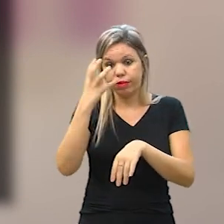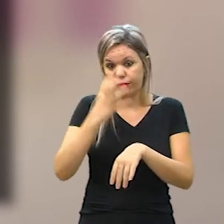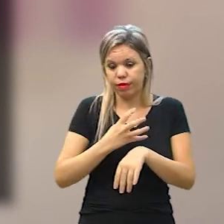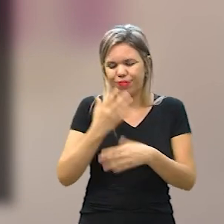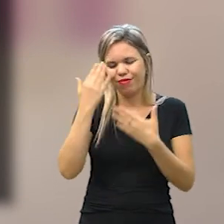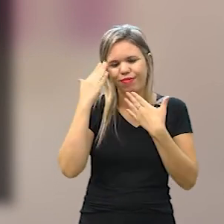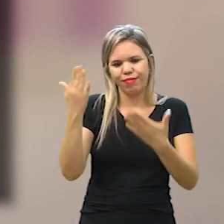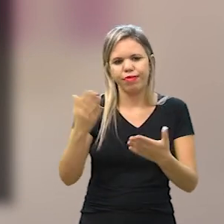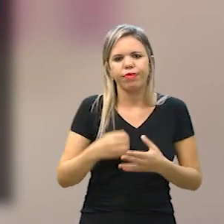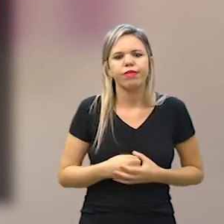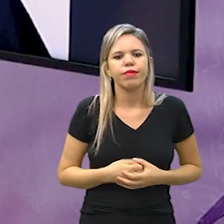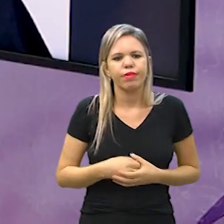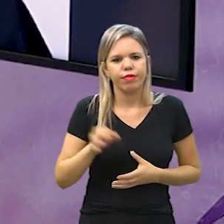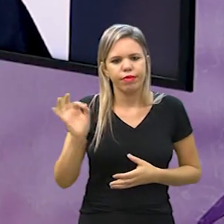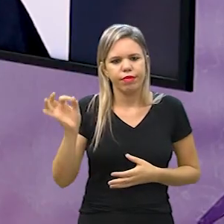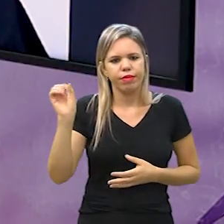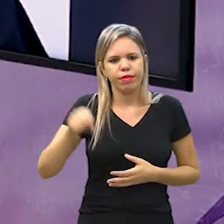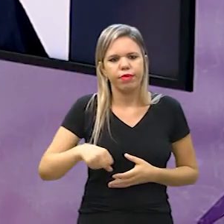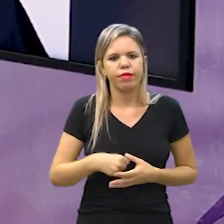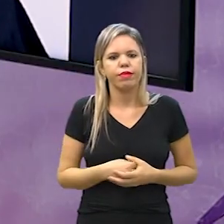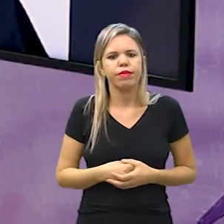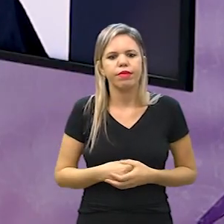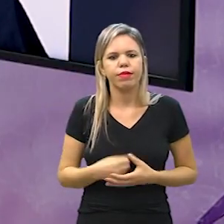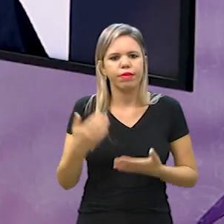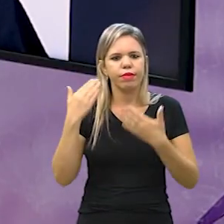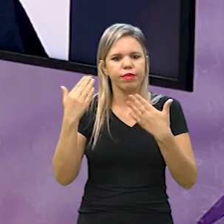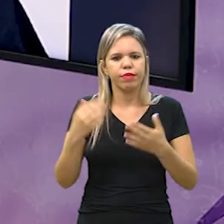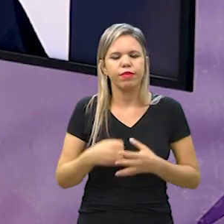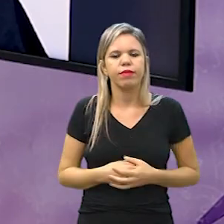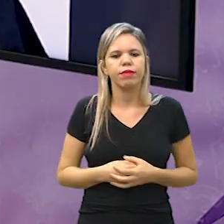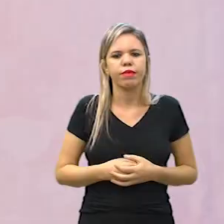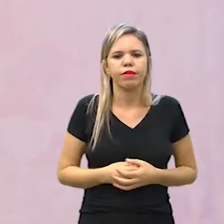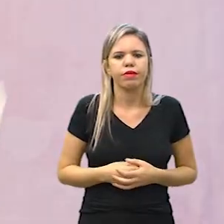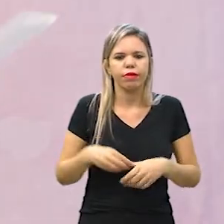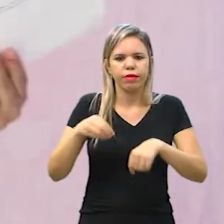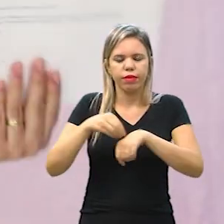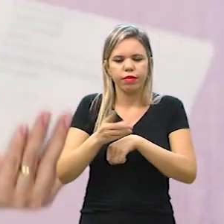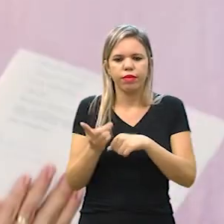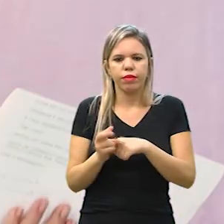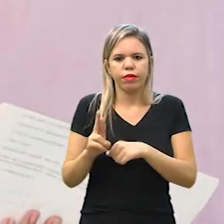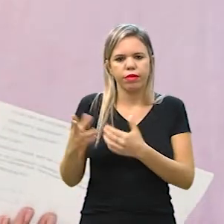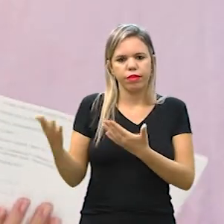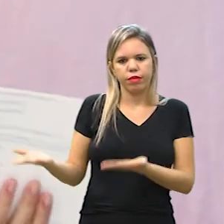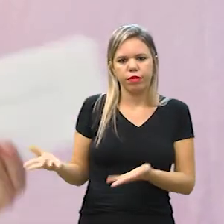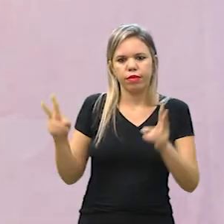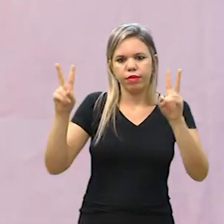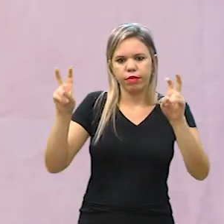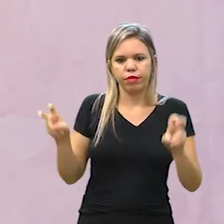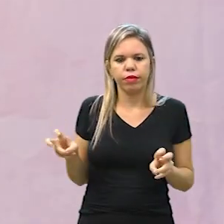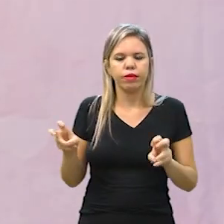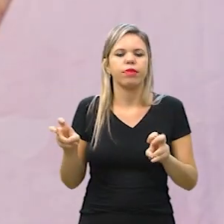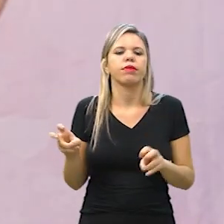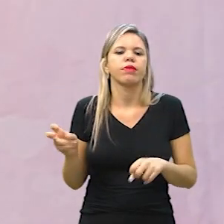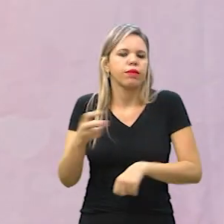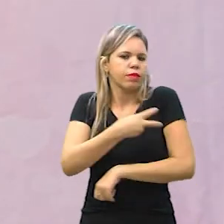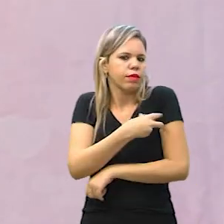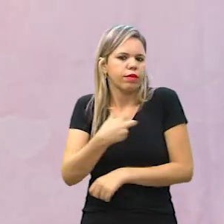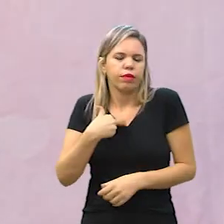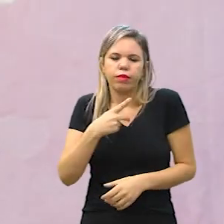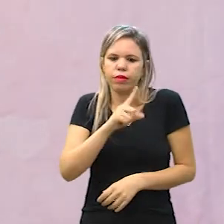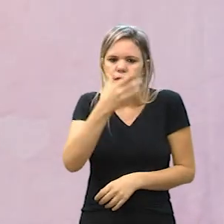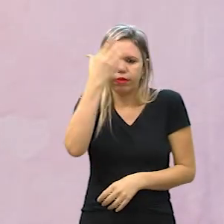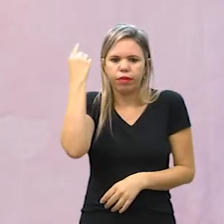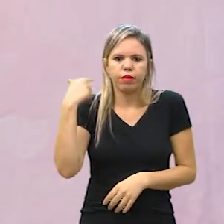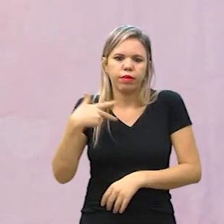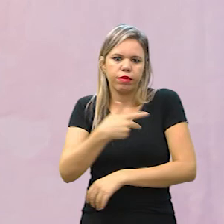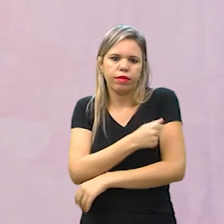tão séria. Muito obrigada. Tenho certeza que sim, viu? Muito obrigada. Então, com esse recado da doutora Silvia em relação à vacina, não deixe